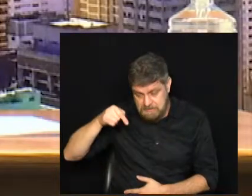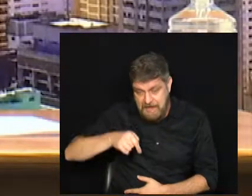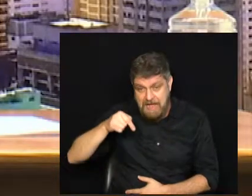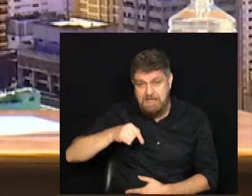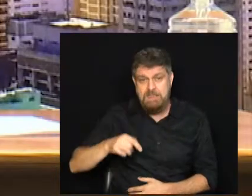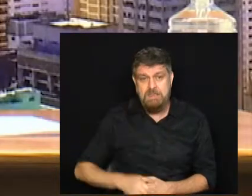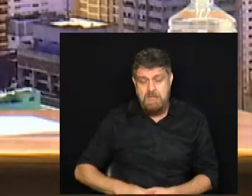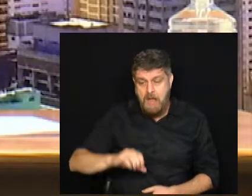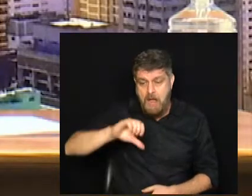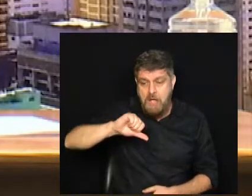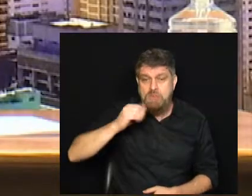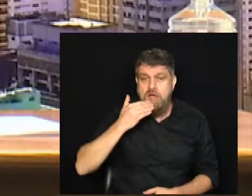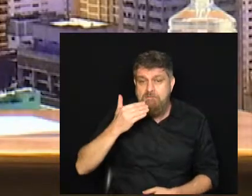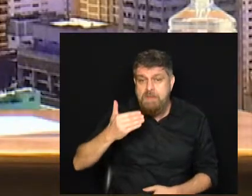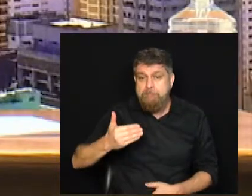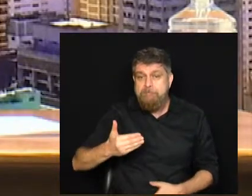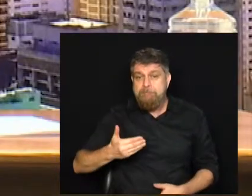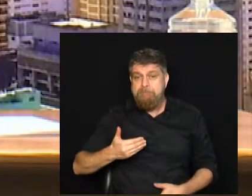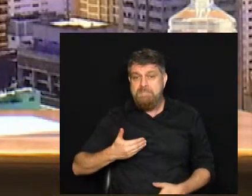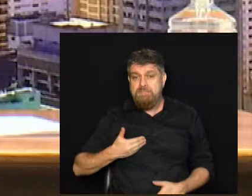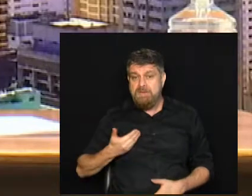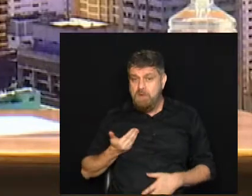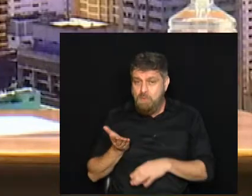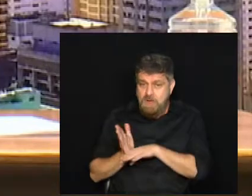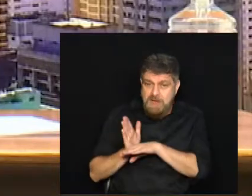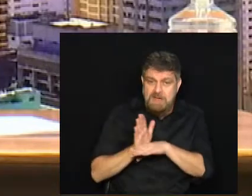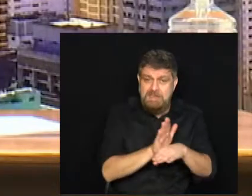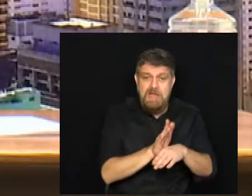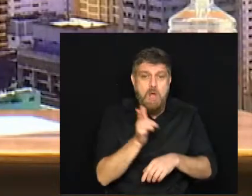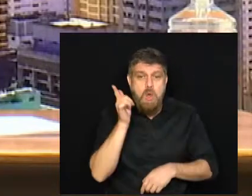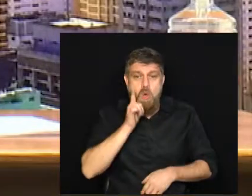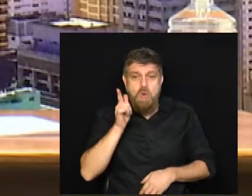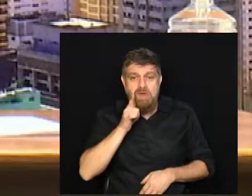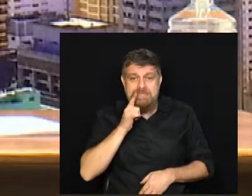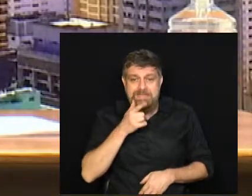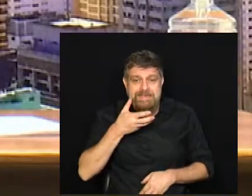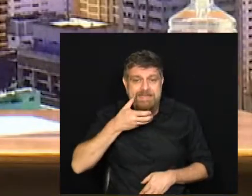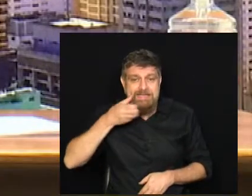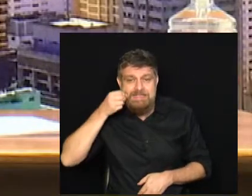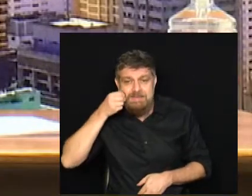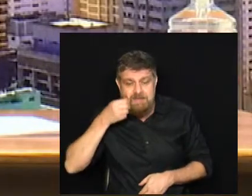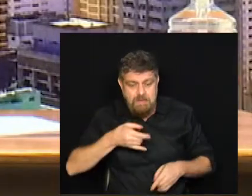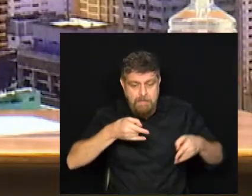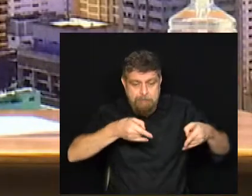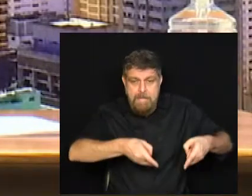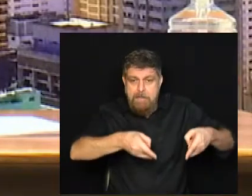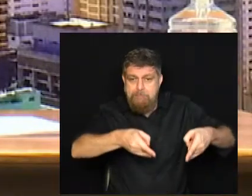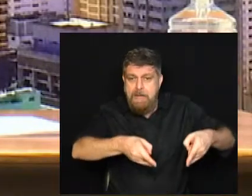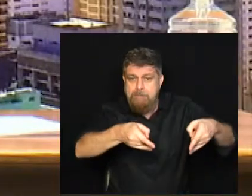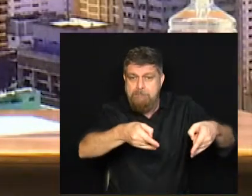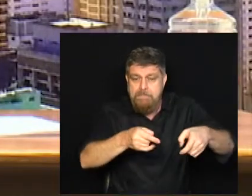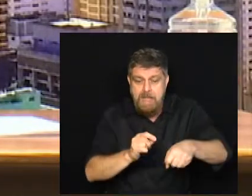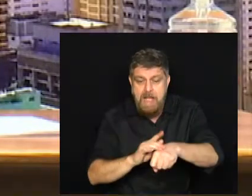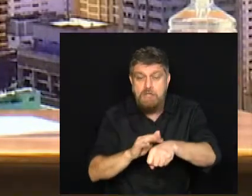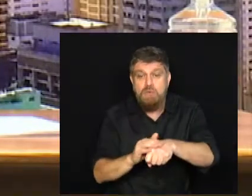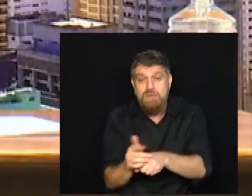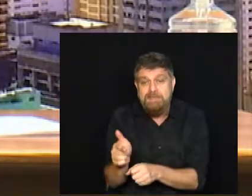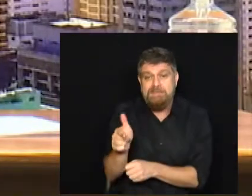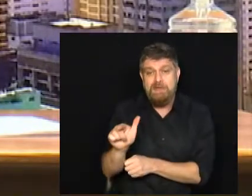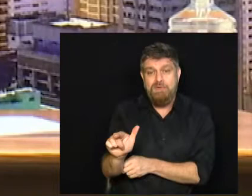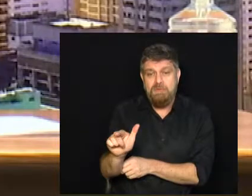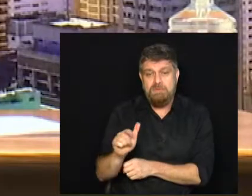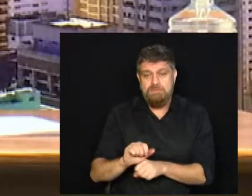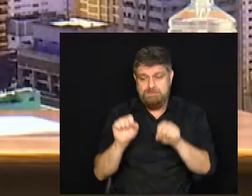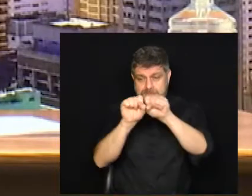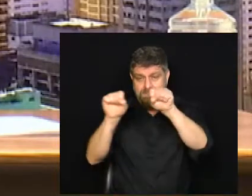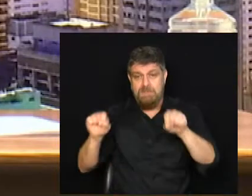9 pedidos para mim que eu intercedesse em relação a vagas para situações não Covid, tanto no